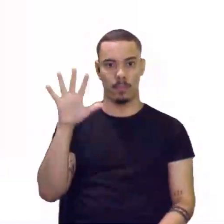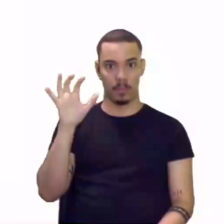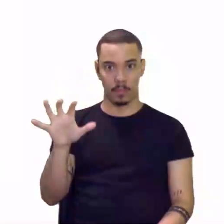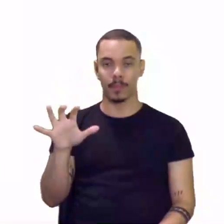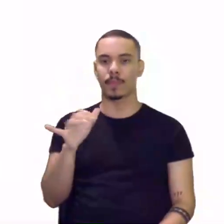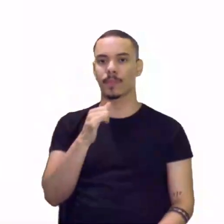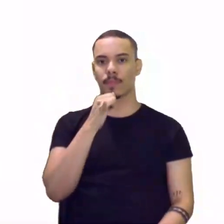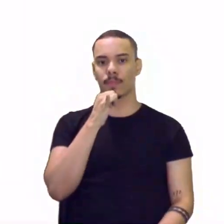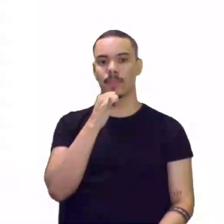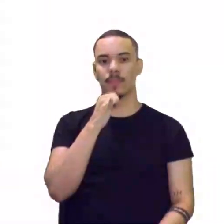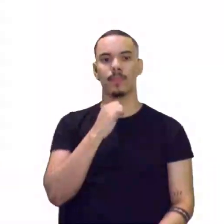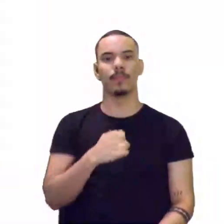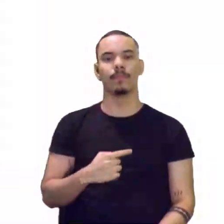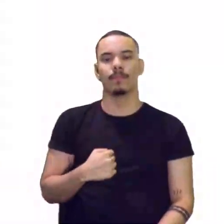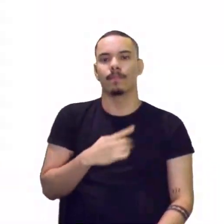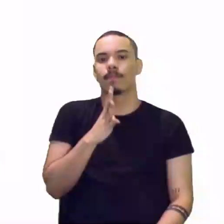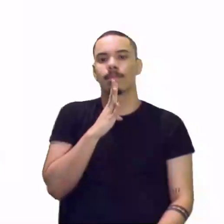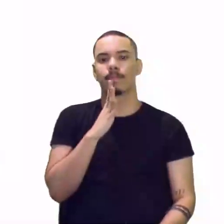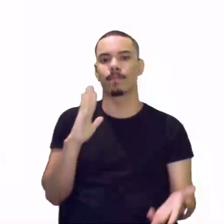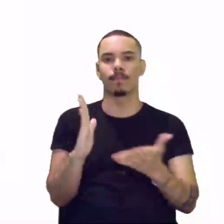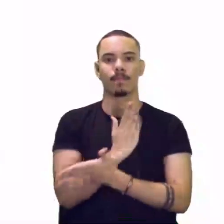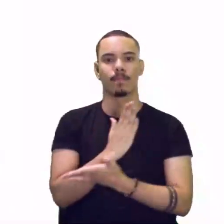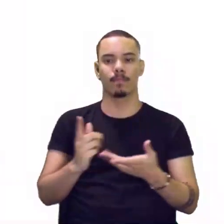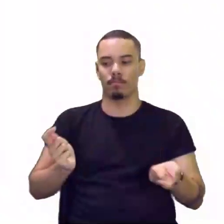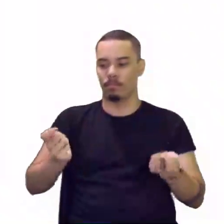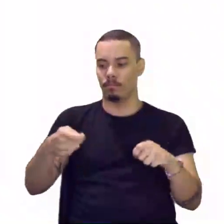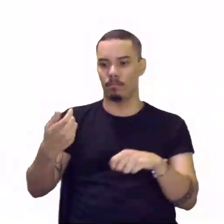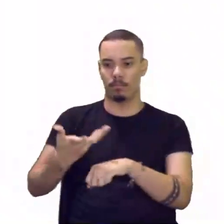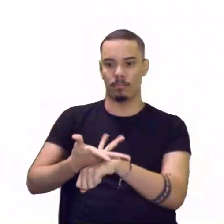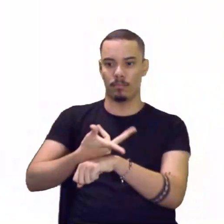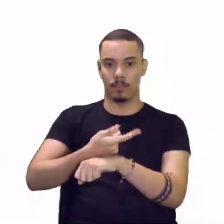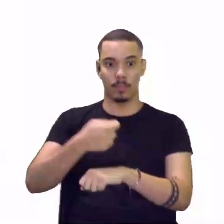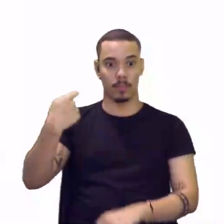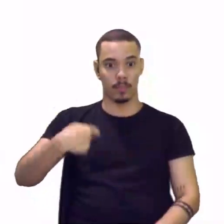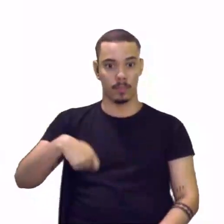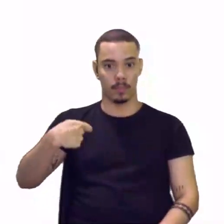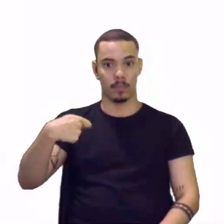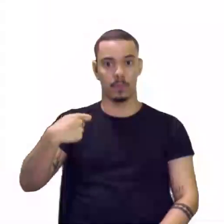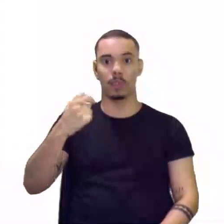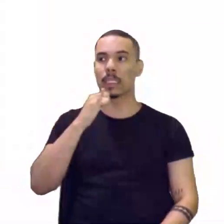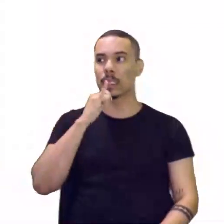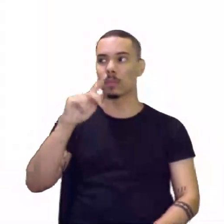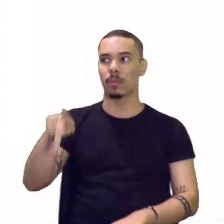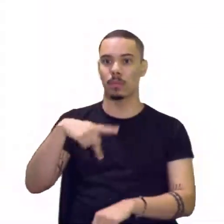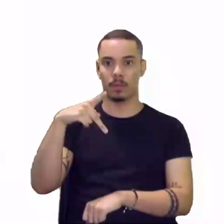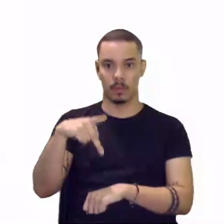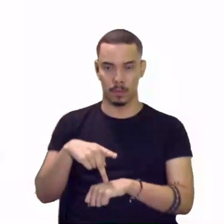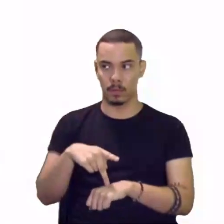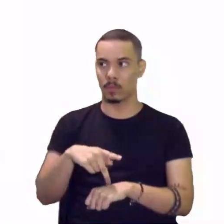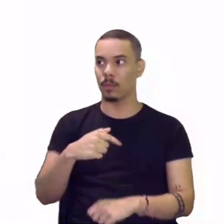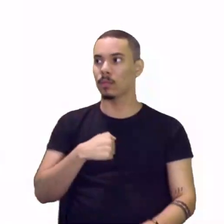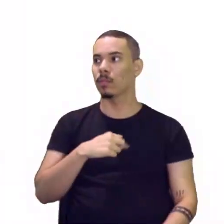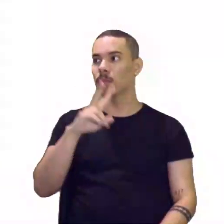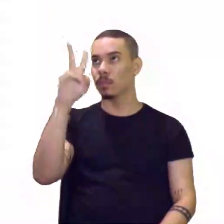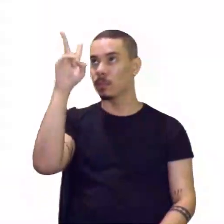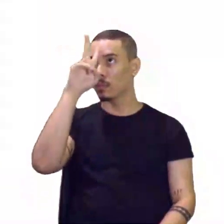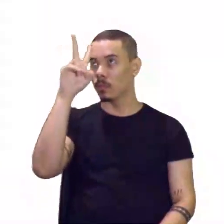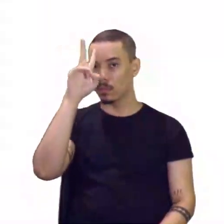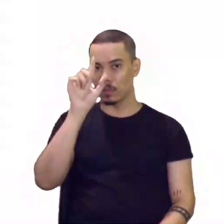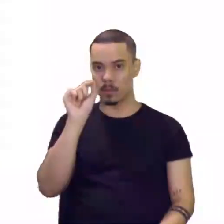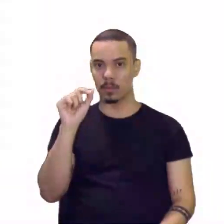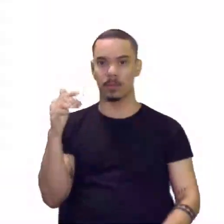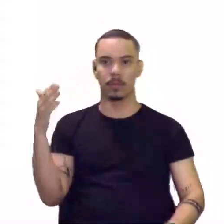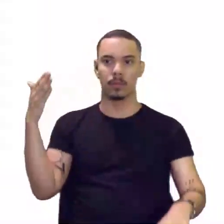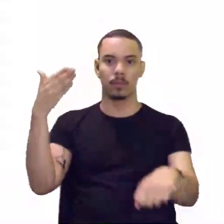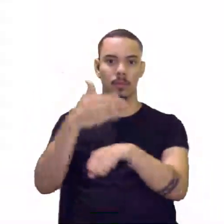Por exemplo, conhecer as potencialidades e necessidades de um país. E aí eu lembro o seguinte, que aí vai entrar